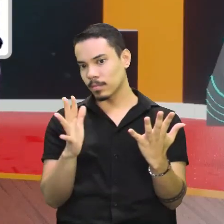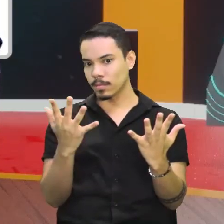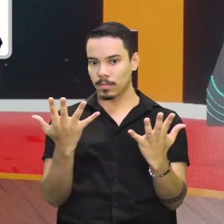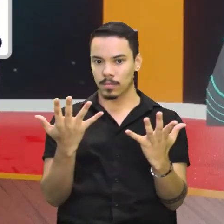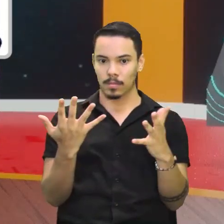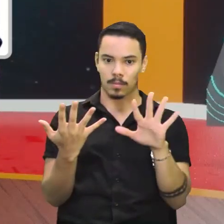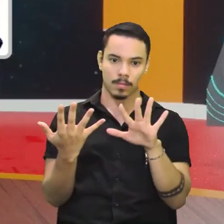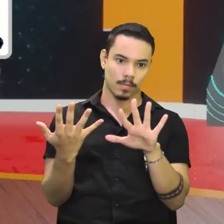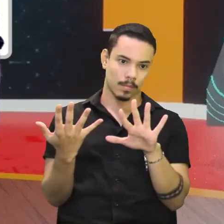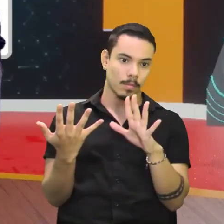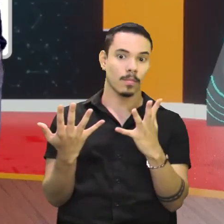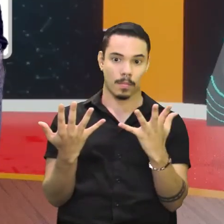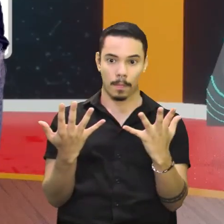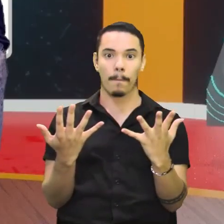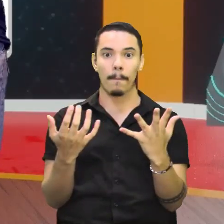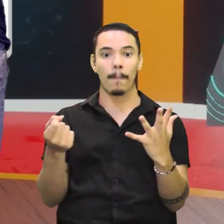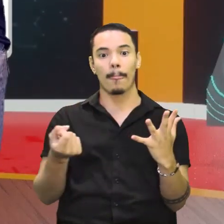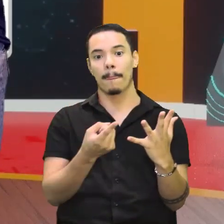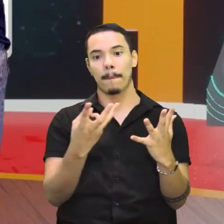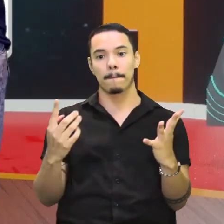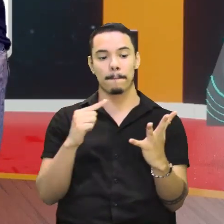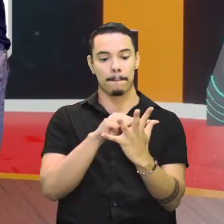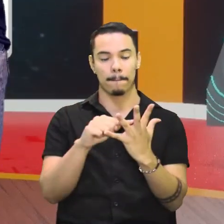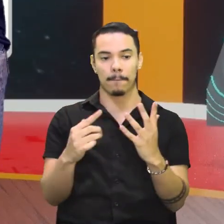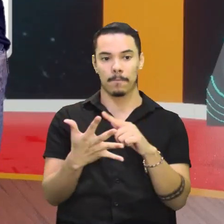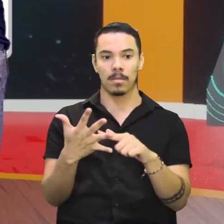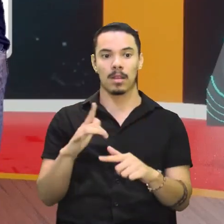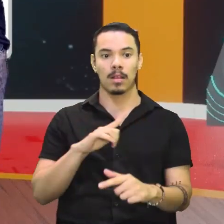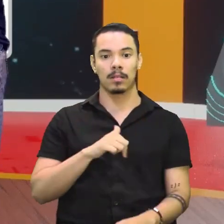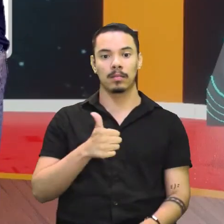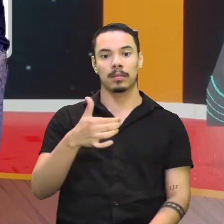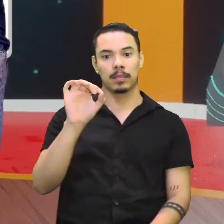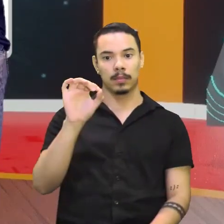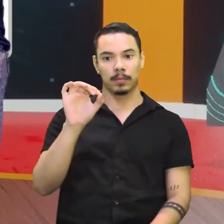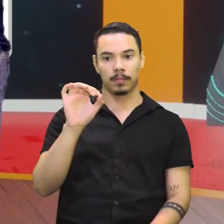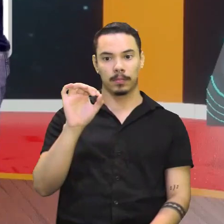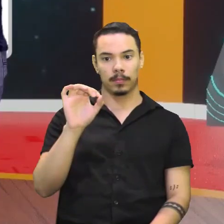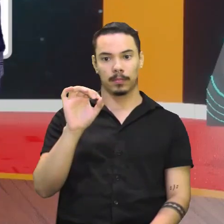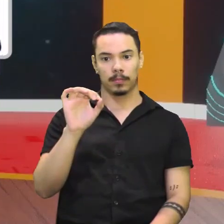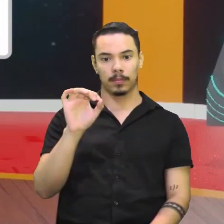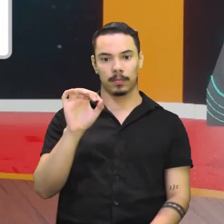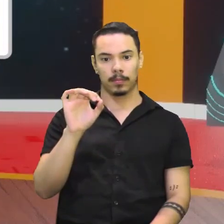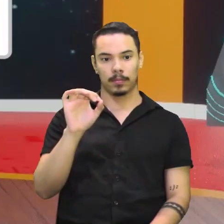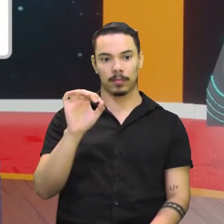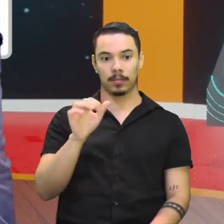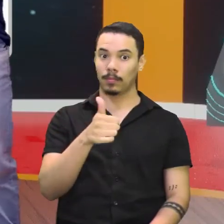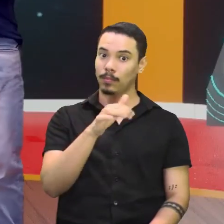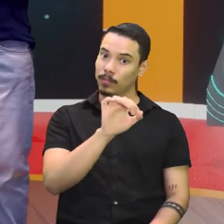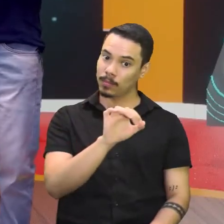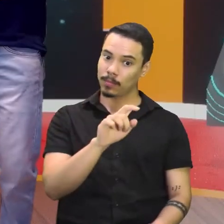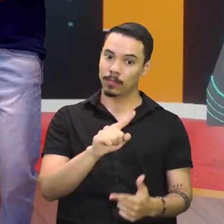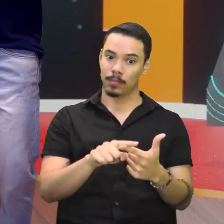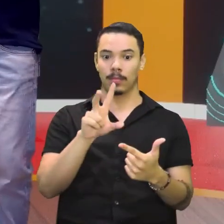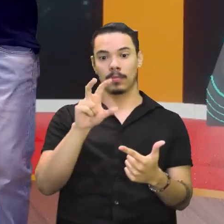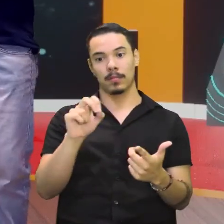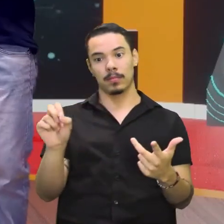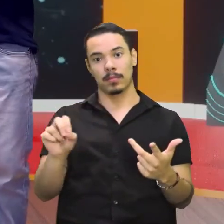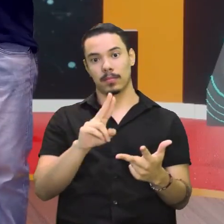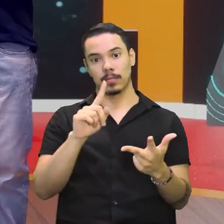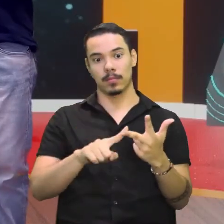dedos. Quantos dedos tem em 10 mãos? Tem 10? Tem 50? Ou tem